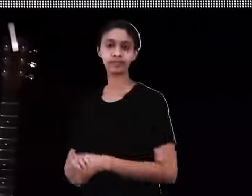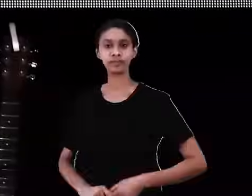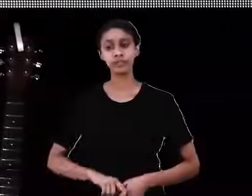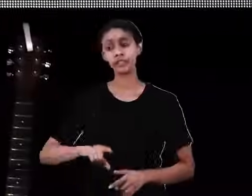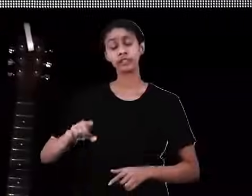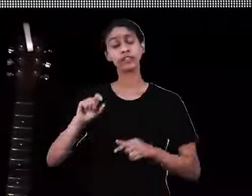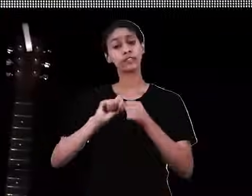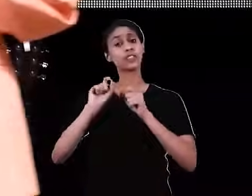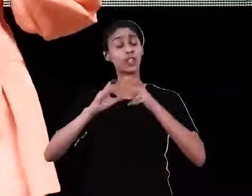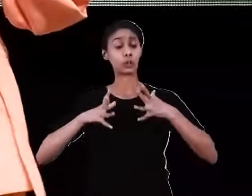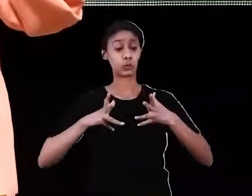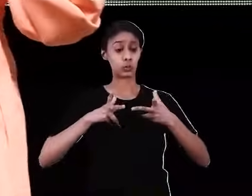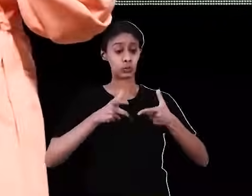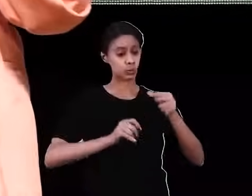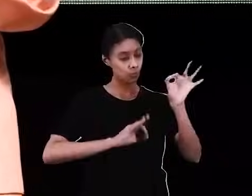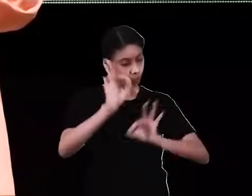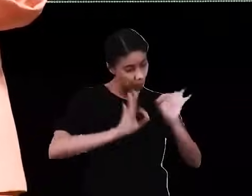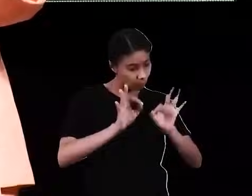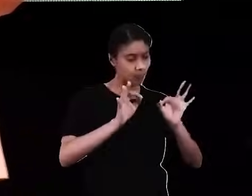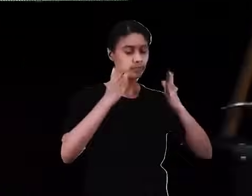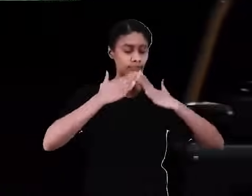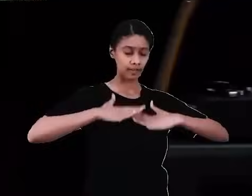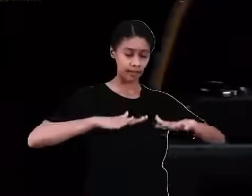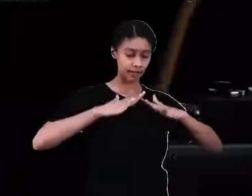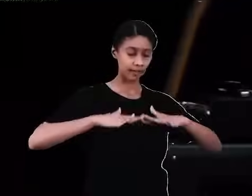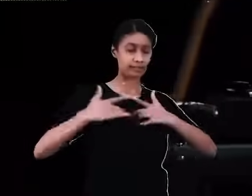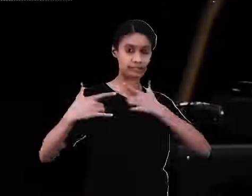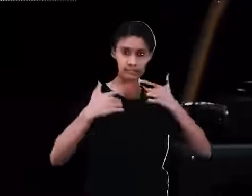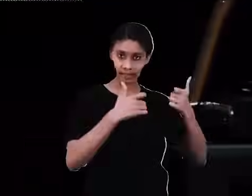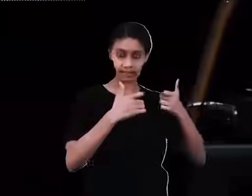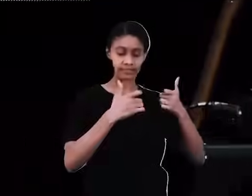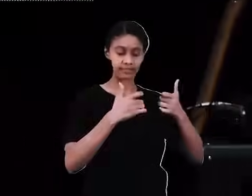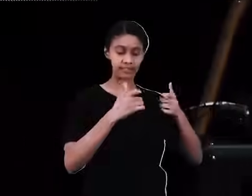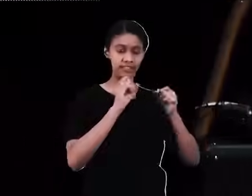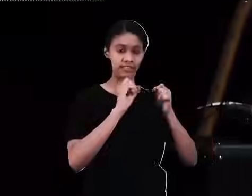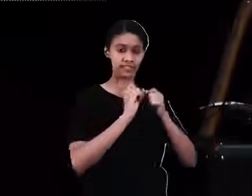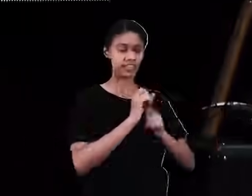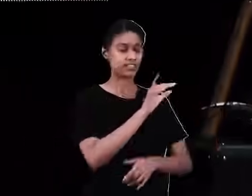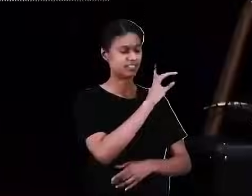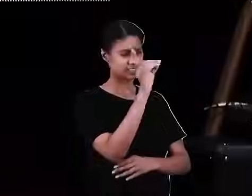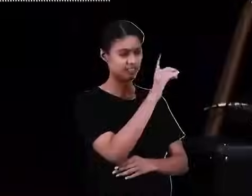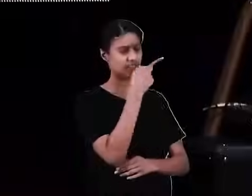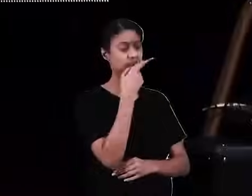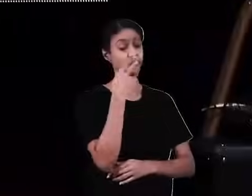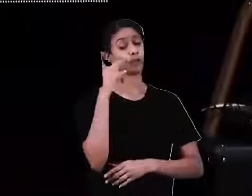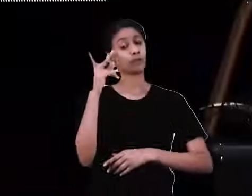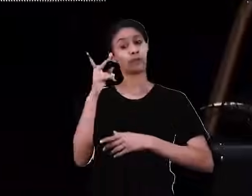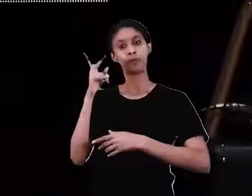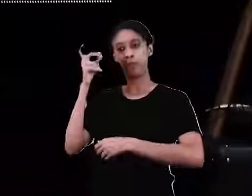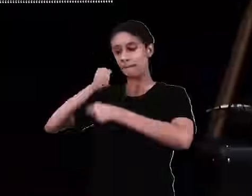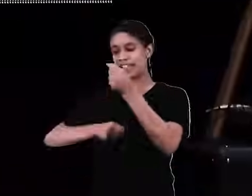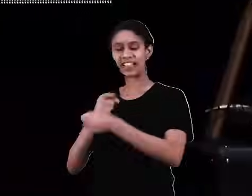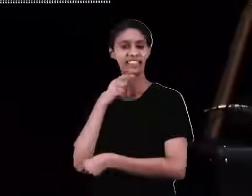fez todo o apaziguamento da guerra, ganhou o coração de Davi. Davi disse, não vou matar mais ninguém.